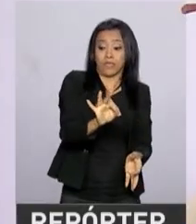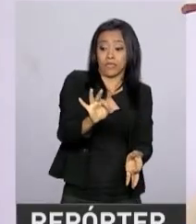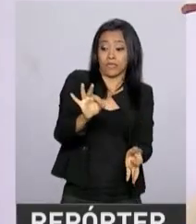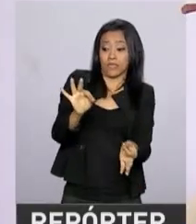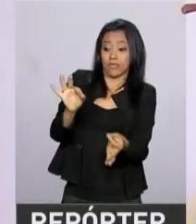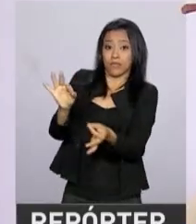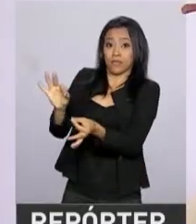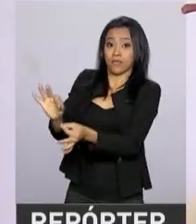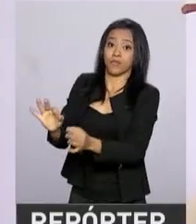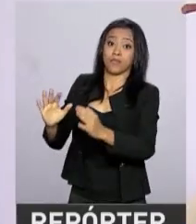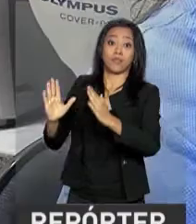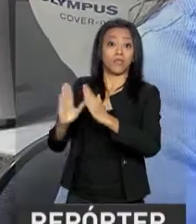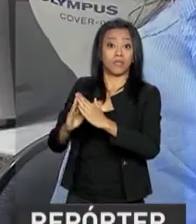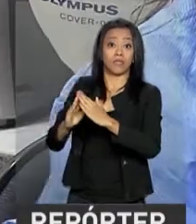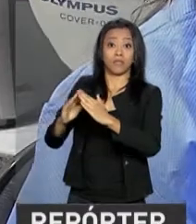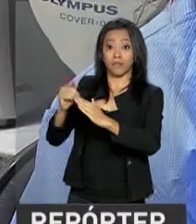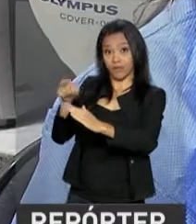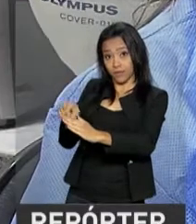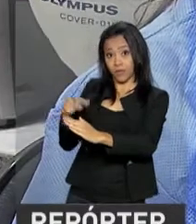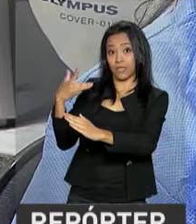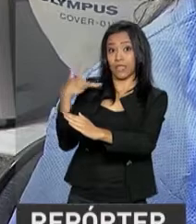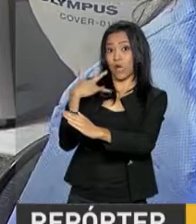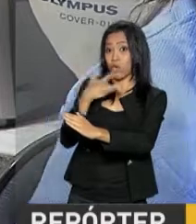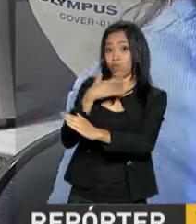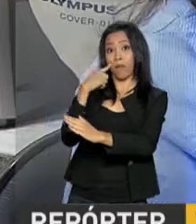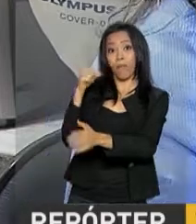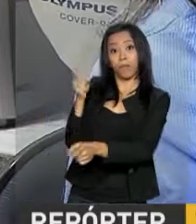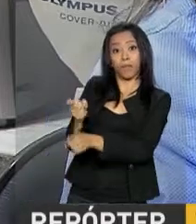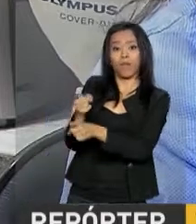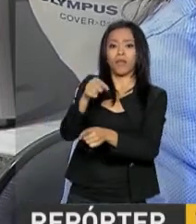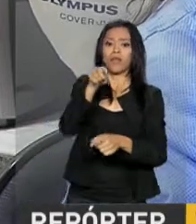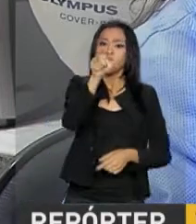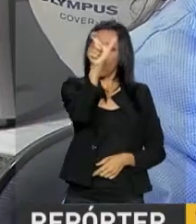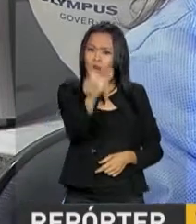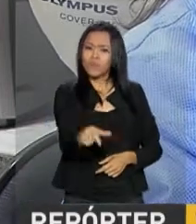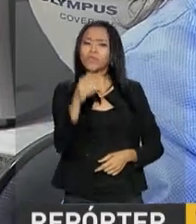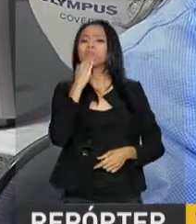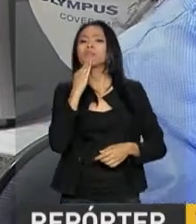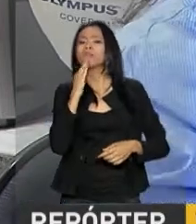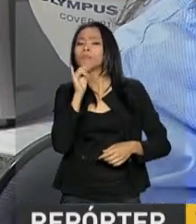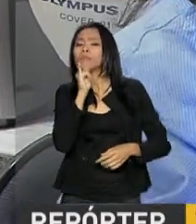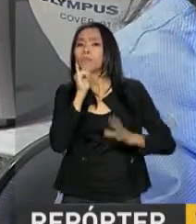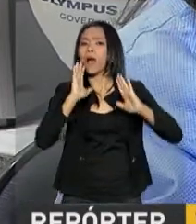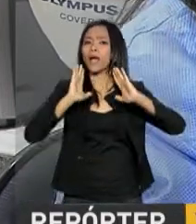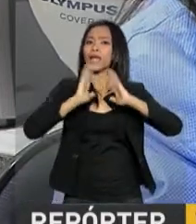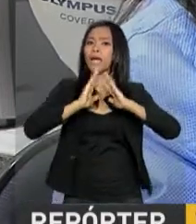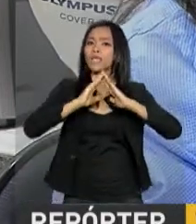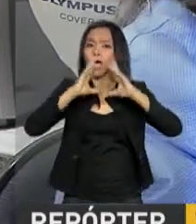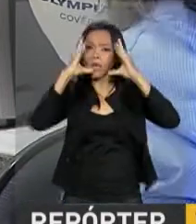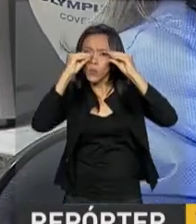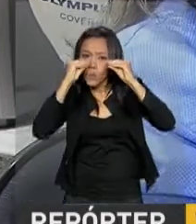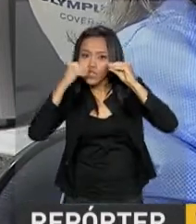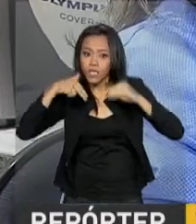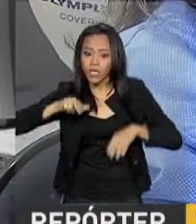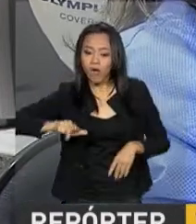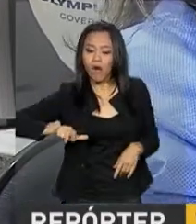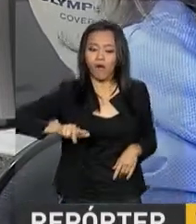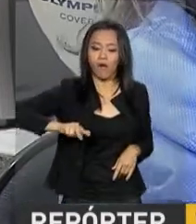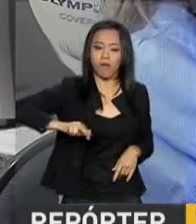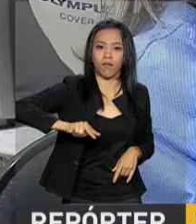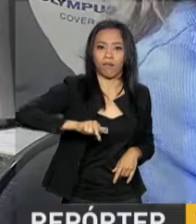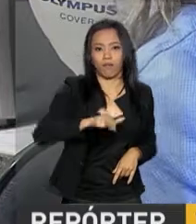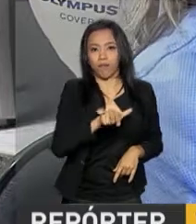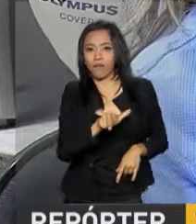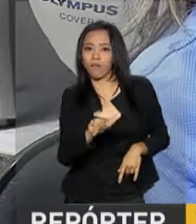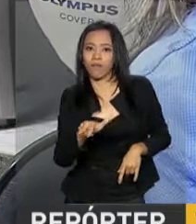para verificação você morador você tá a noite em casa e ele vai sair à noite você com certeza